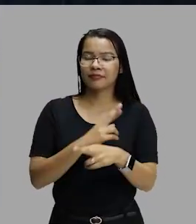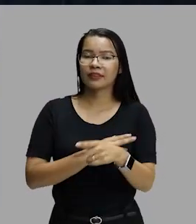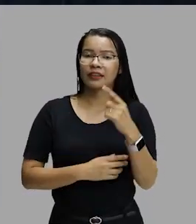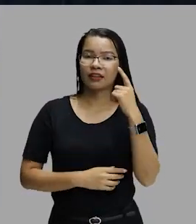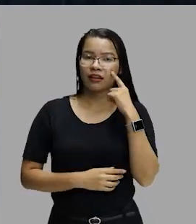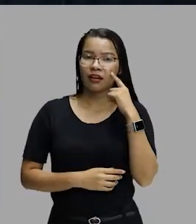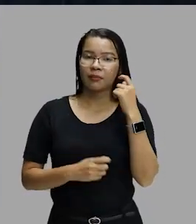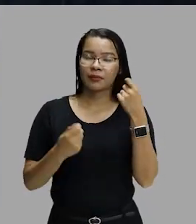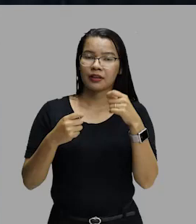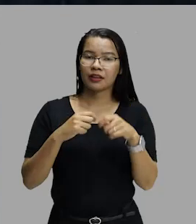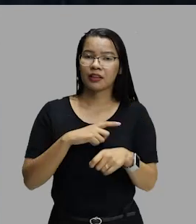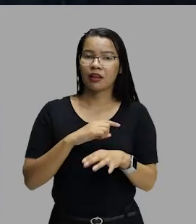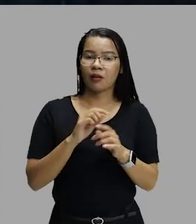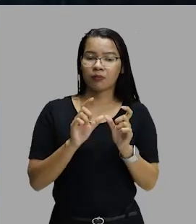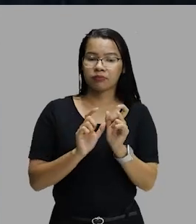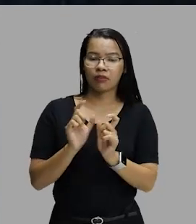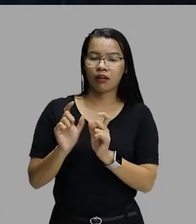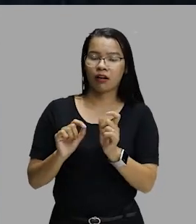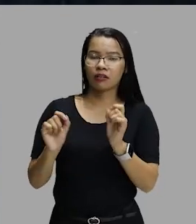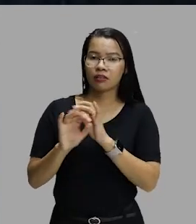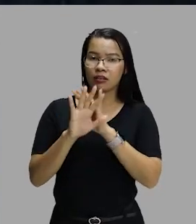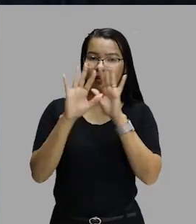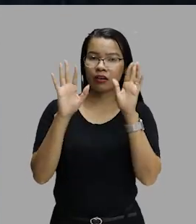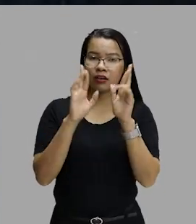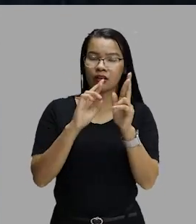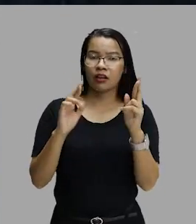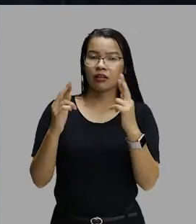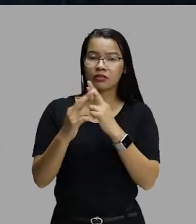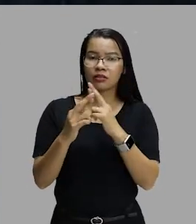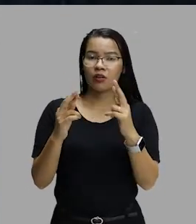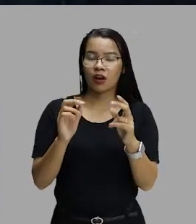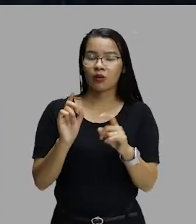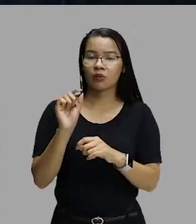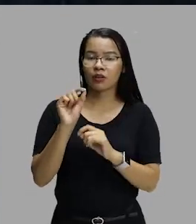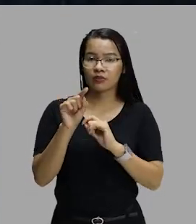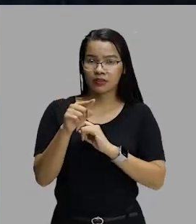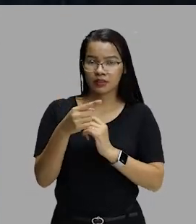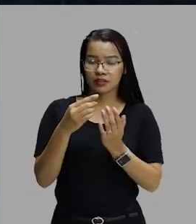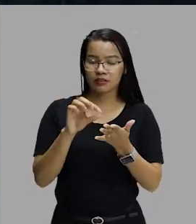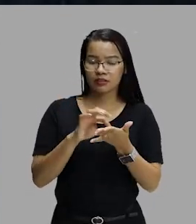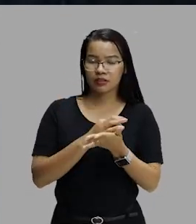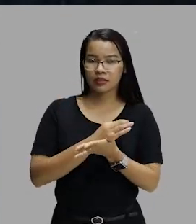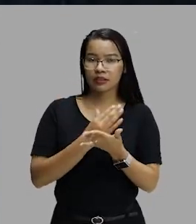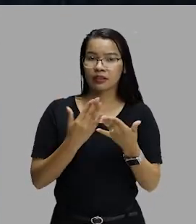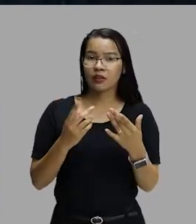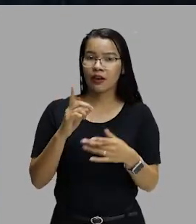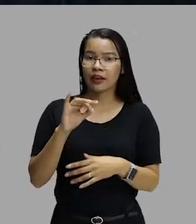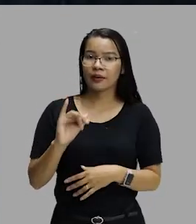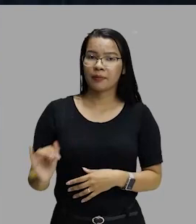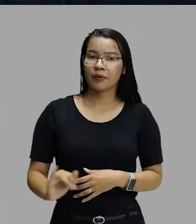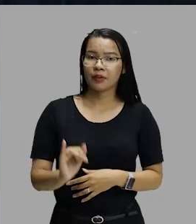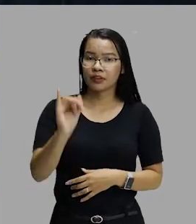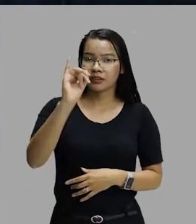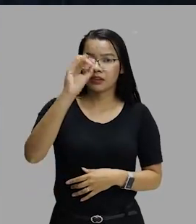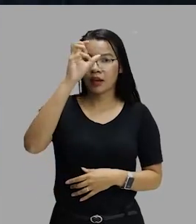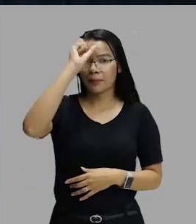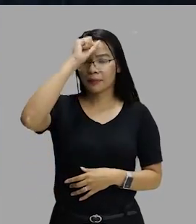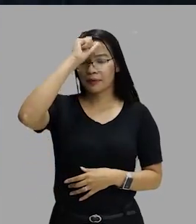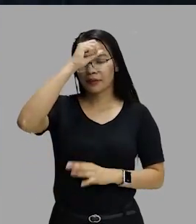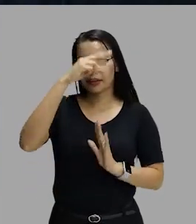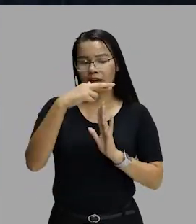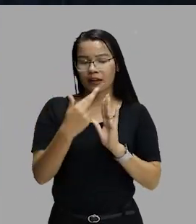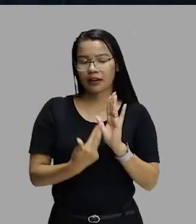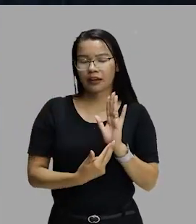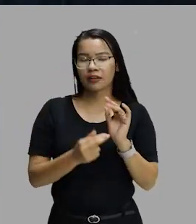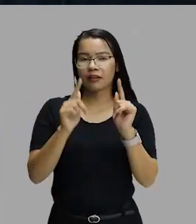em relação àquilo que você está escrevendo, tá certo? Então, é muito importante as regras, aprender as regras gramaticais, é